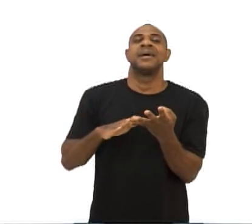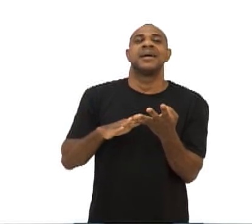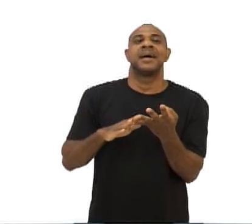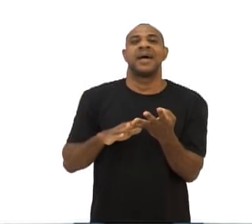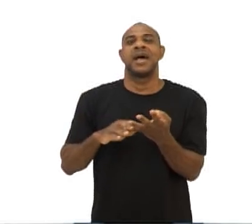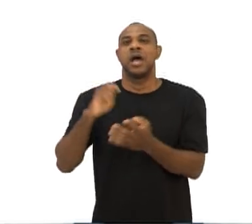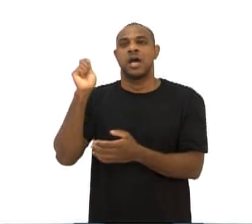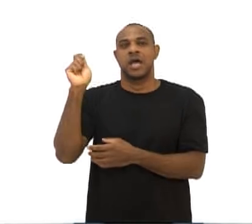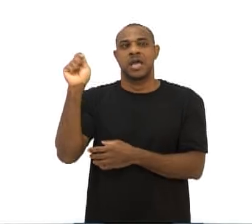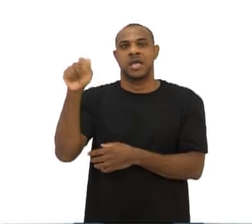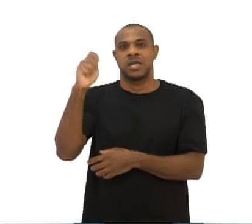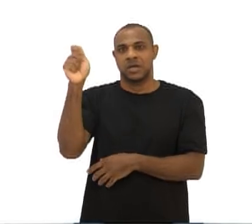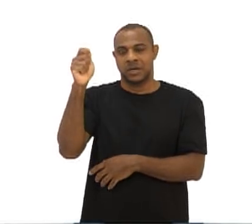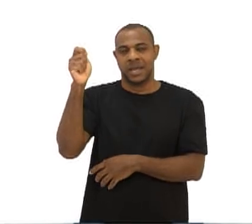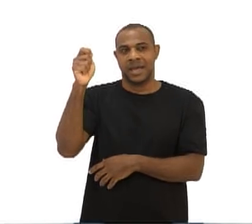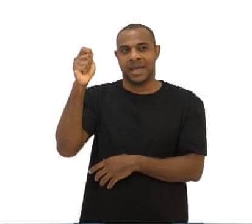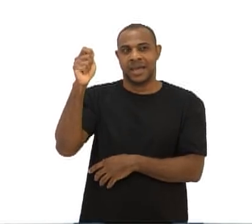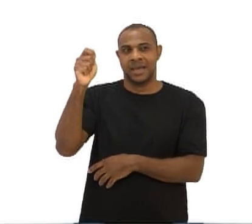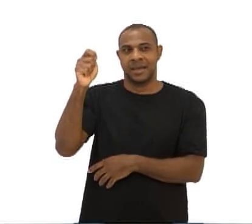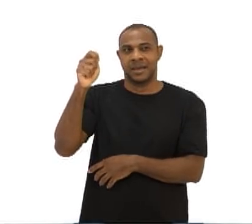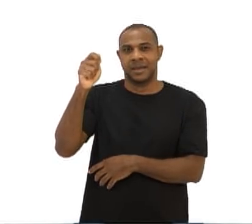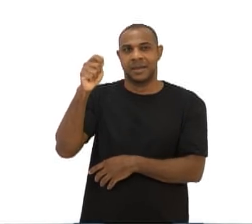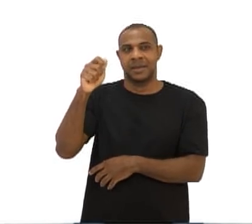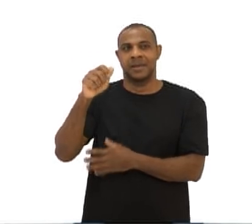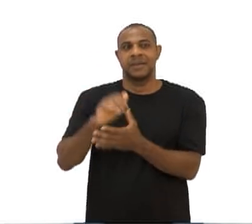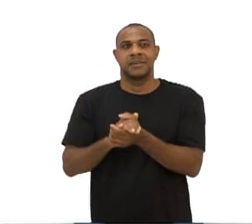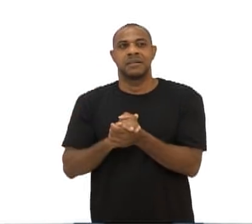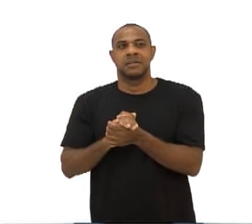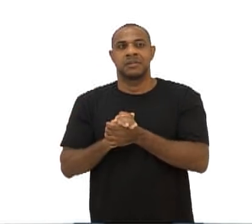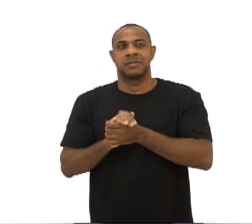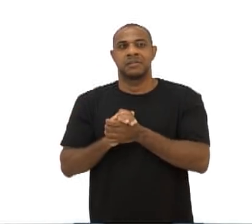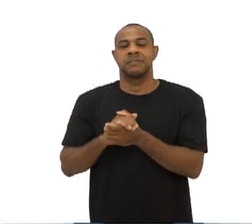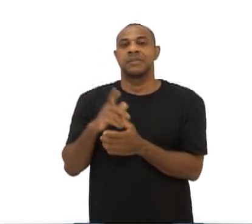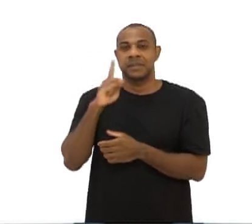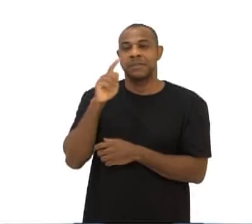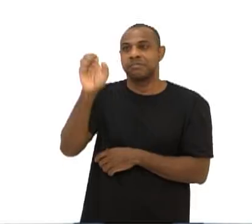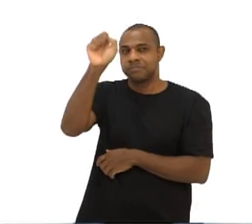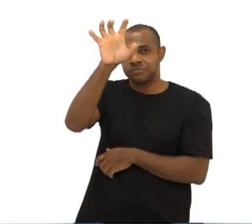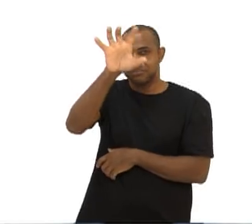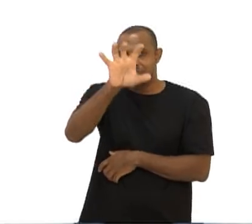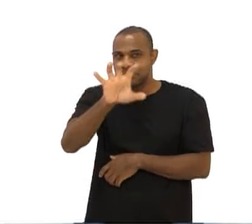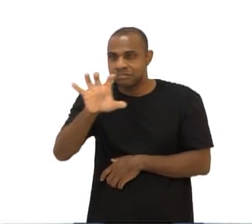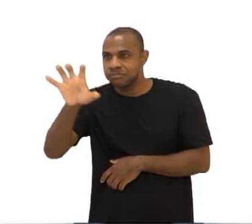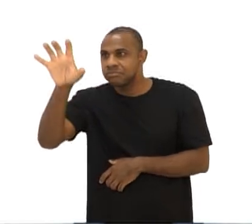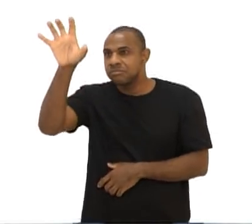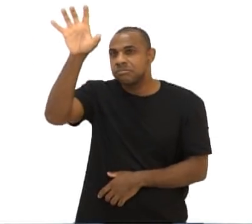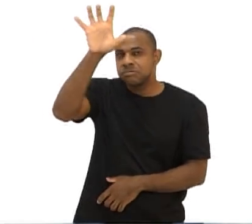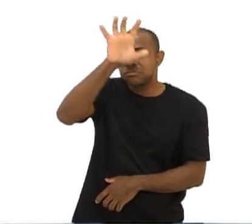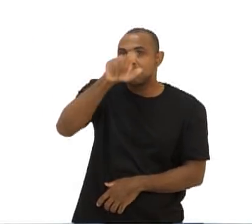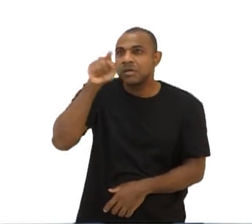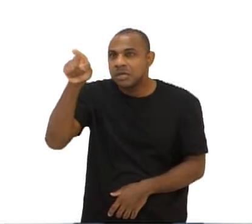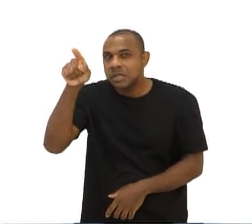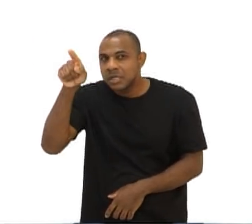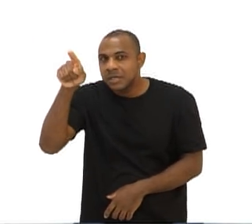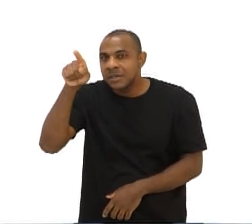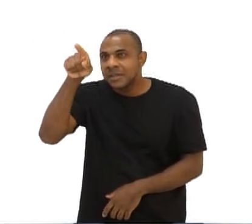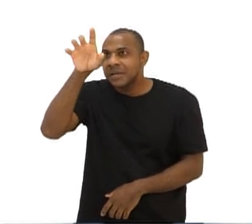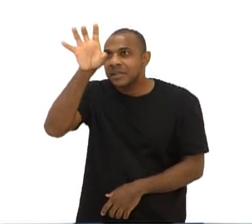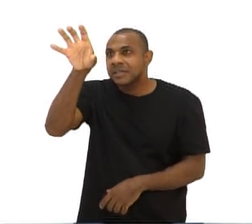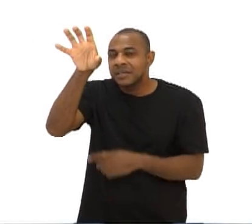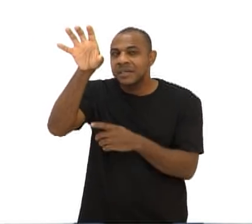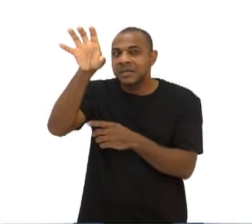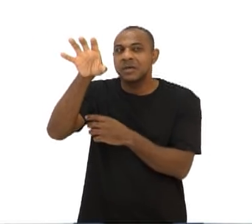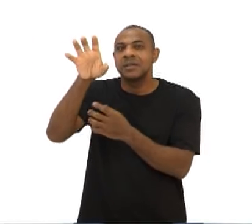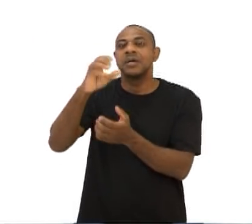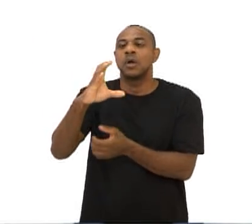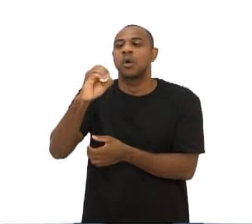temos os estados do Nordeste, o Pará está aqui, mas ele daí não foi marcado, mas é nessa região que o cordel se